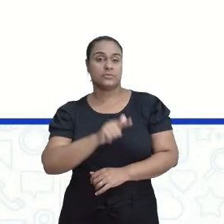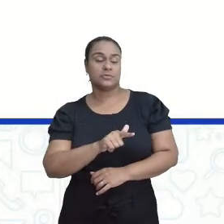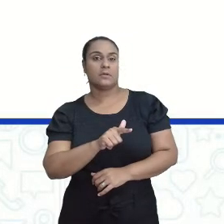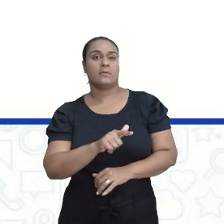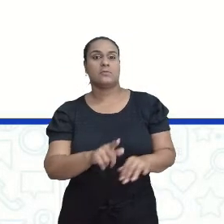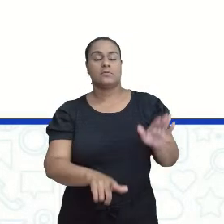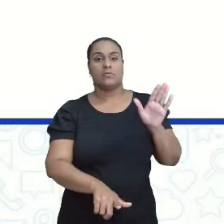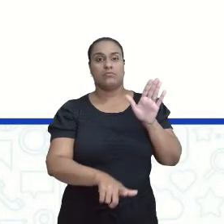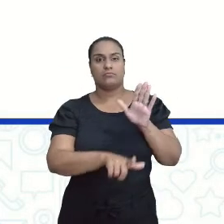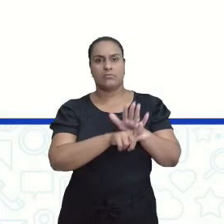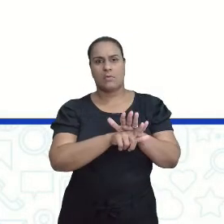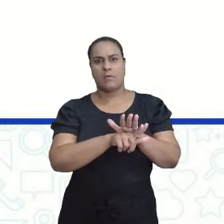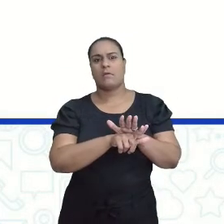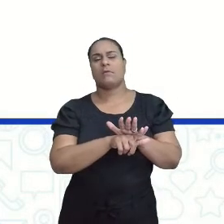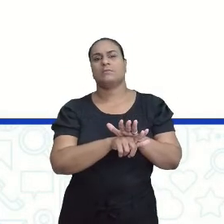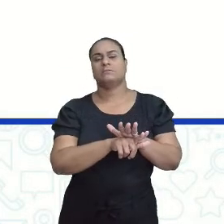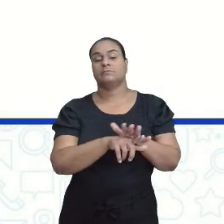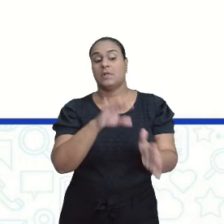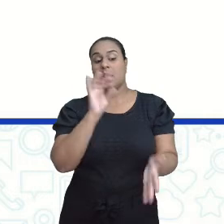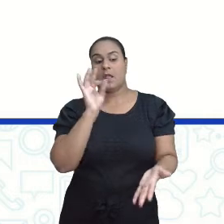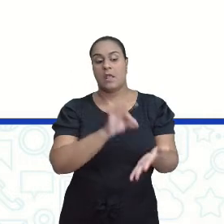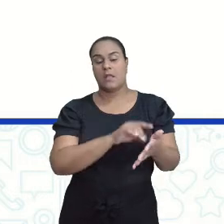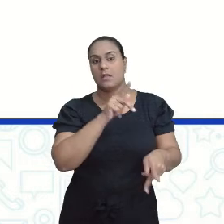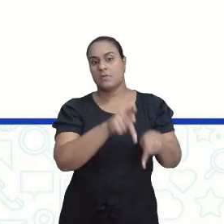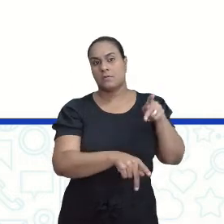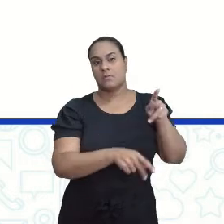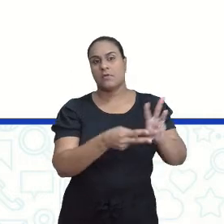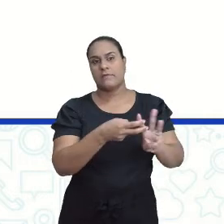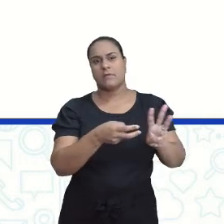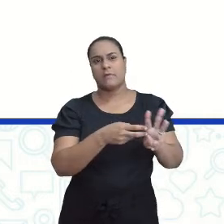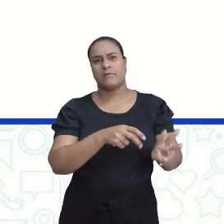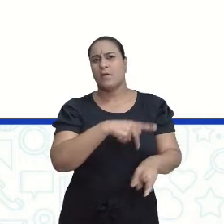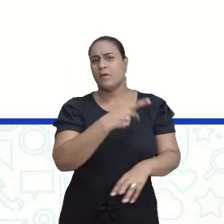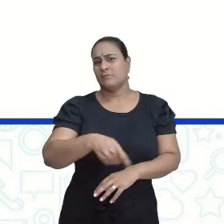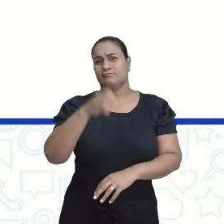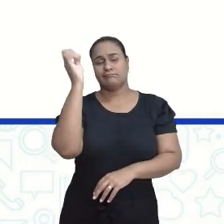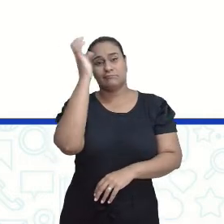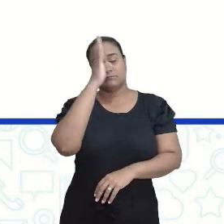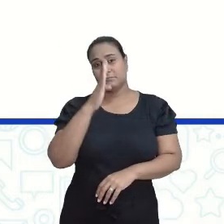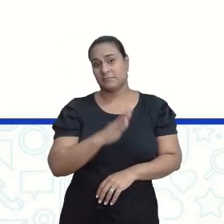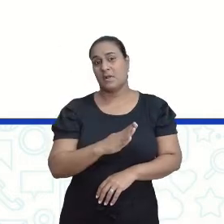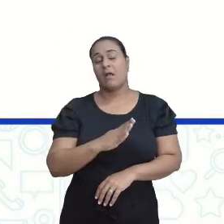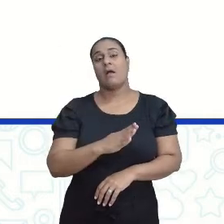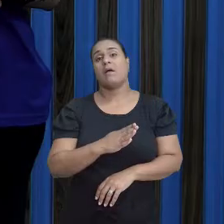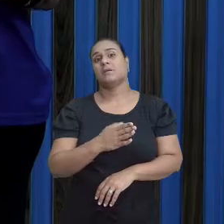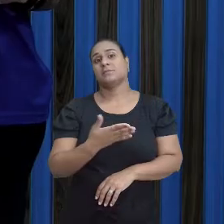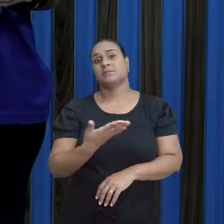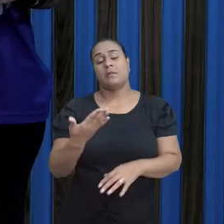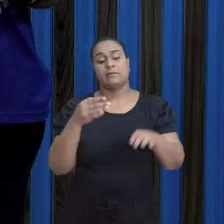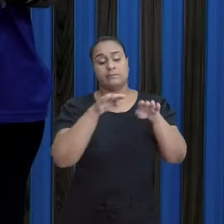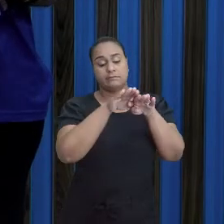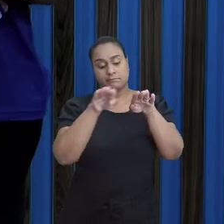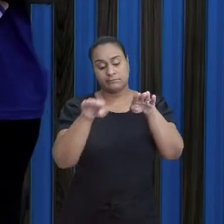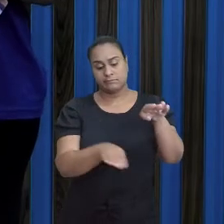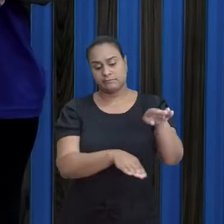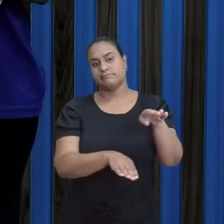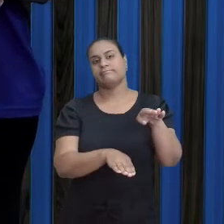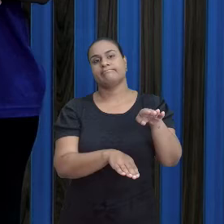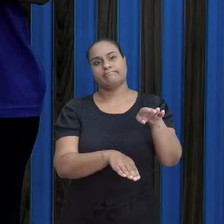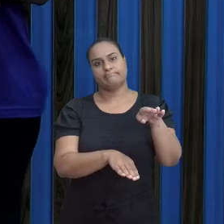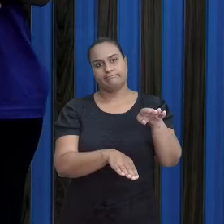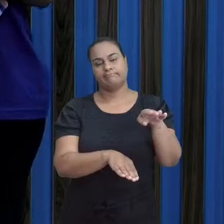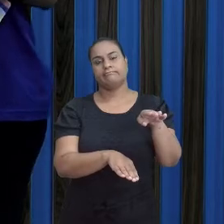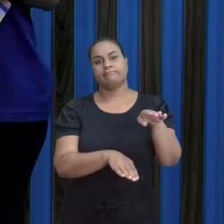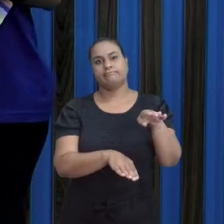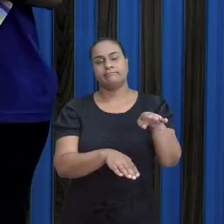legais alcançadas, a realidade dos povos indígenas do Brasil ainda é de vulnerabilidade, né, ainda é de desigualdade. É o que